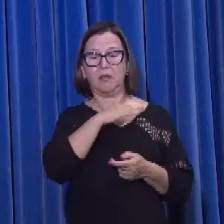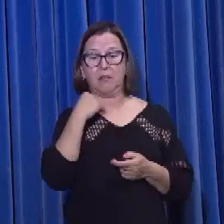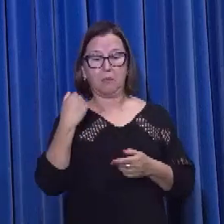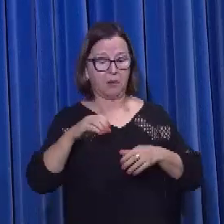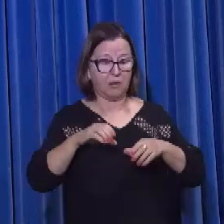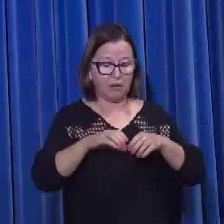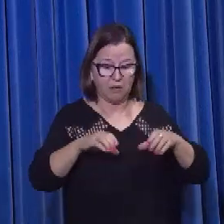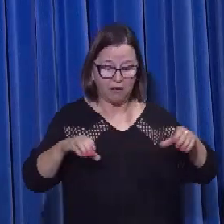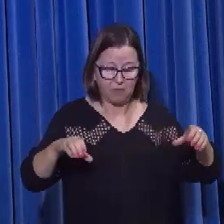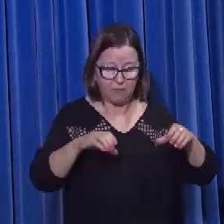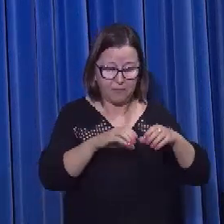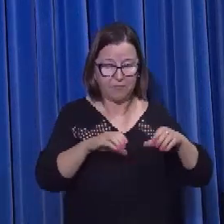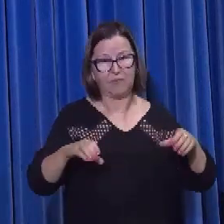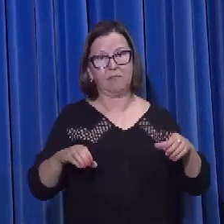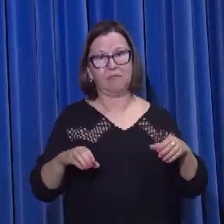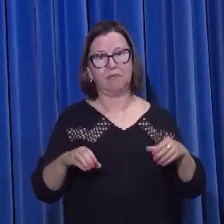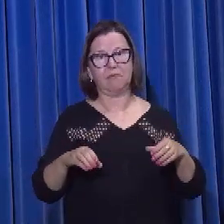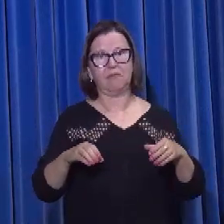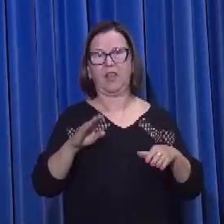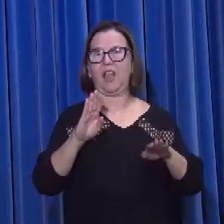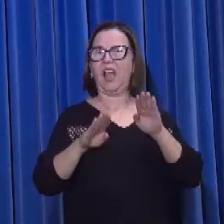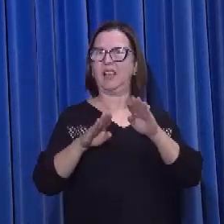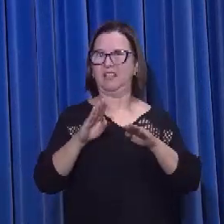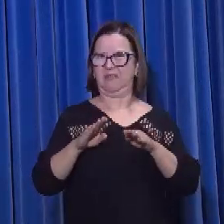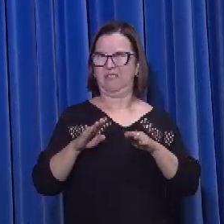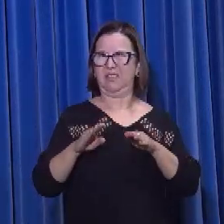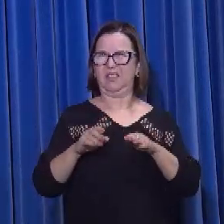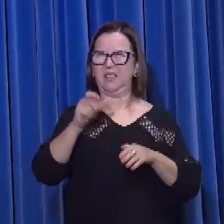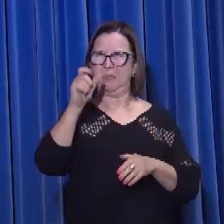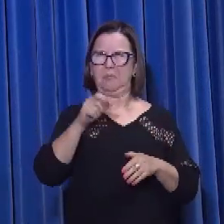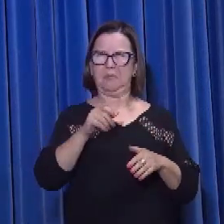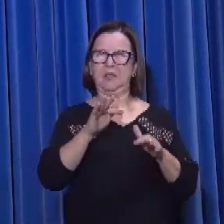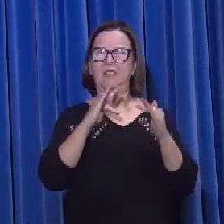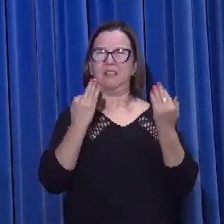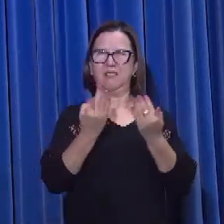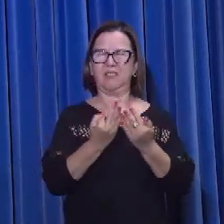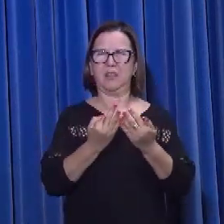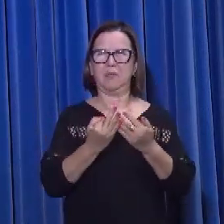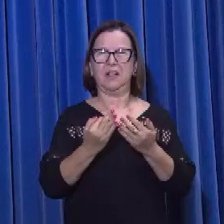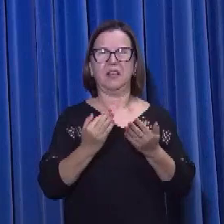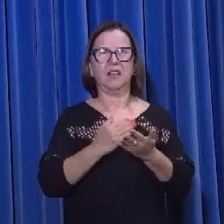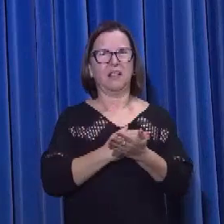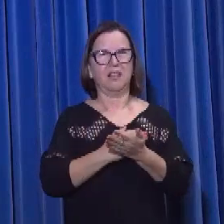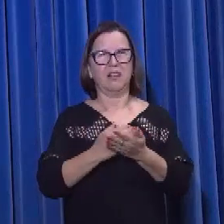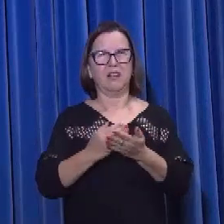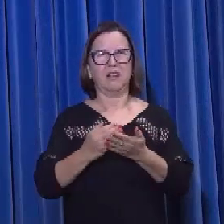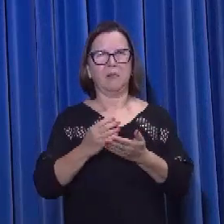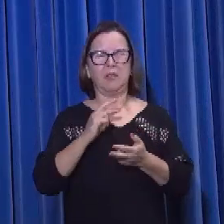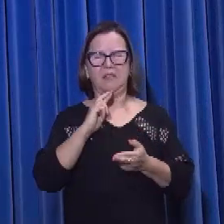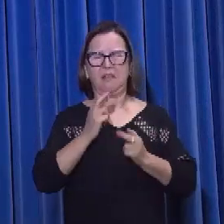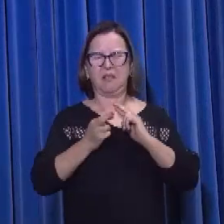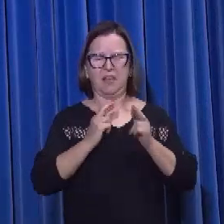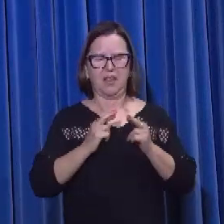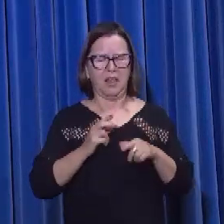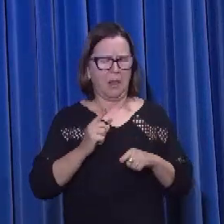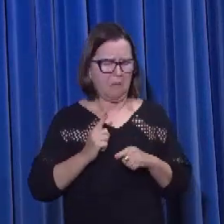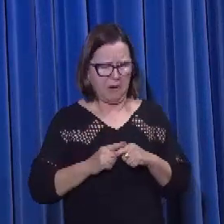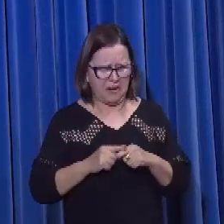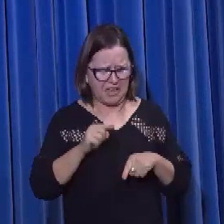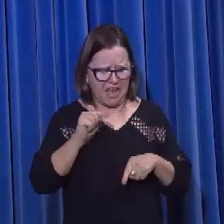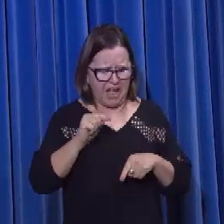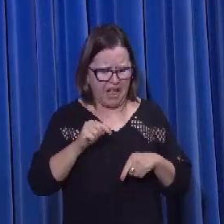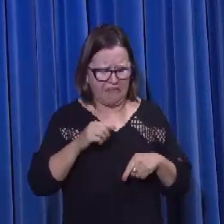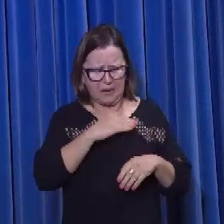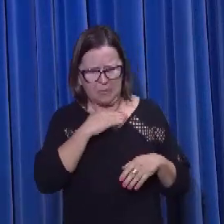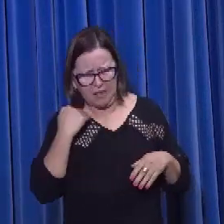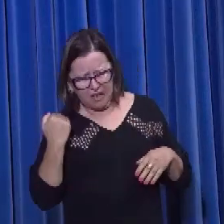morreu? Por que você me deixou? Bom, isso não adianta. Parece uma coisa, mas isso às vezes acontece.